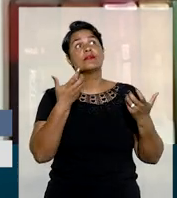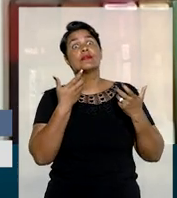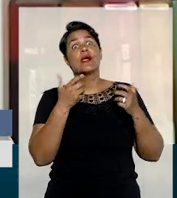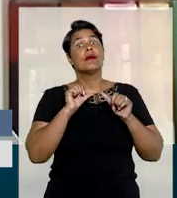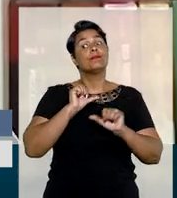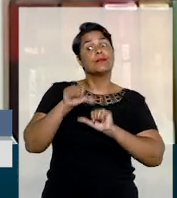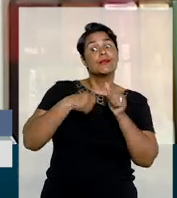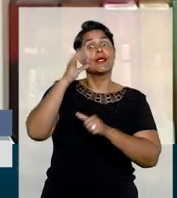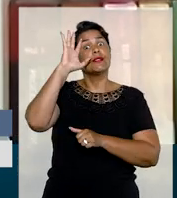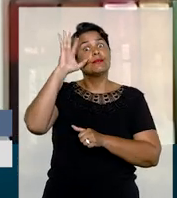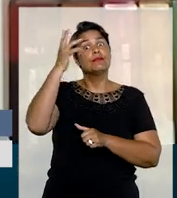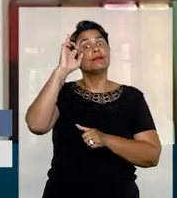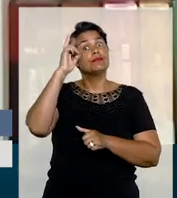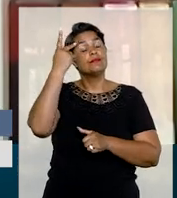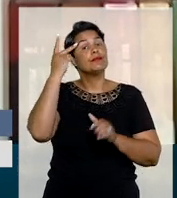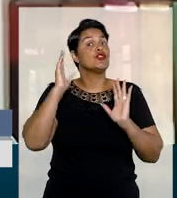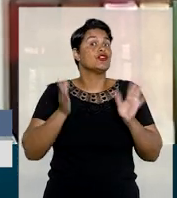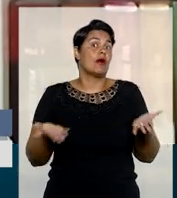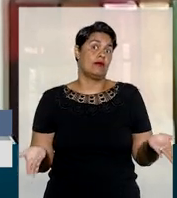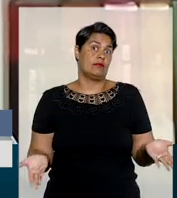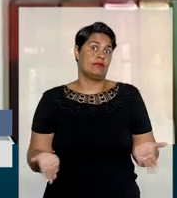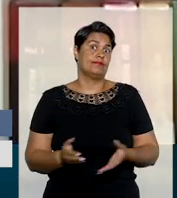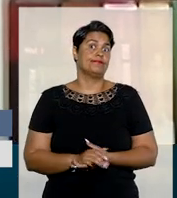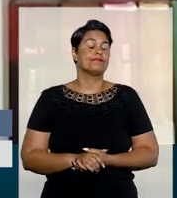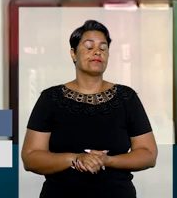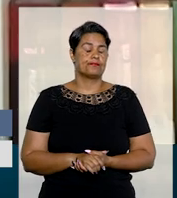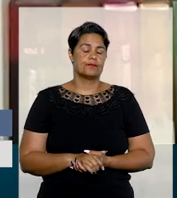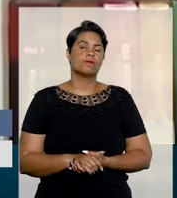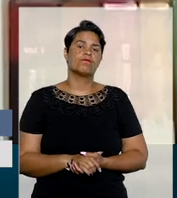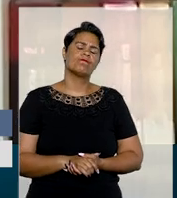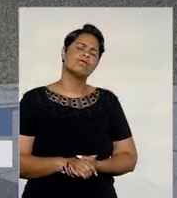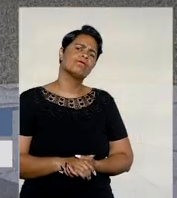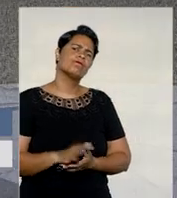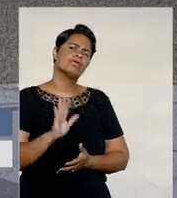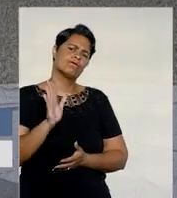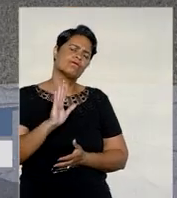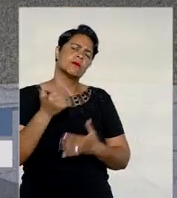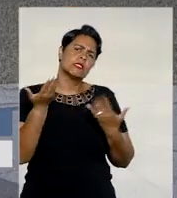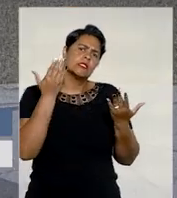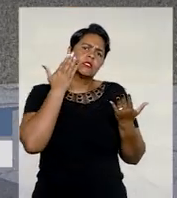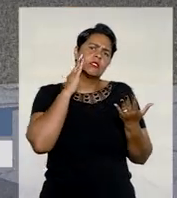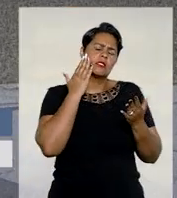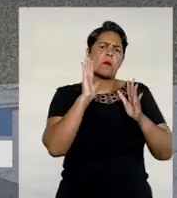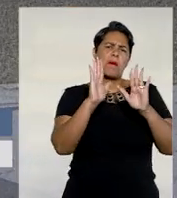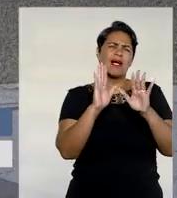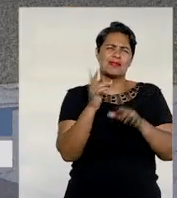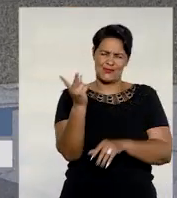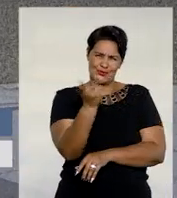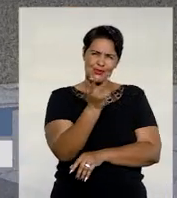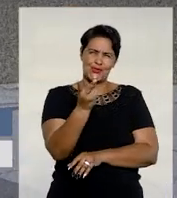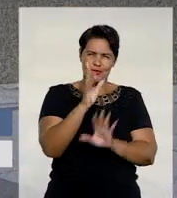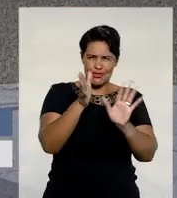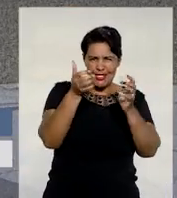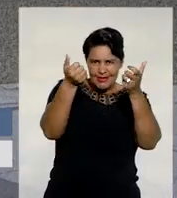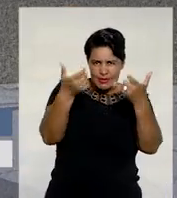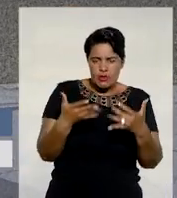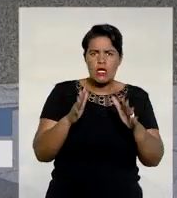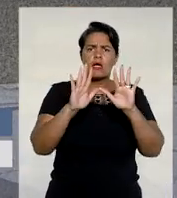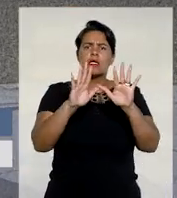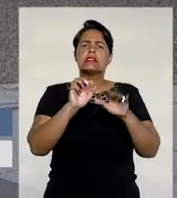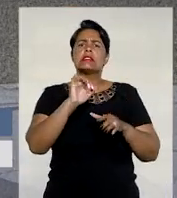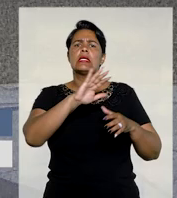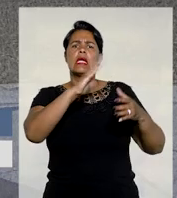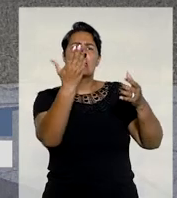uma nova decisão a respeito daquele assunto que já foi decidido. Mas, professor René, assim como você, a professora Thais